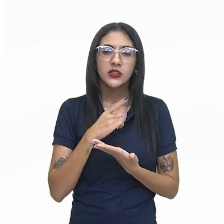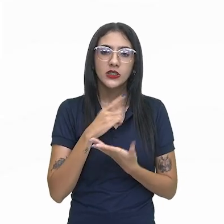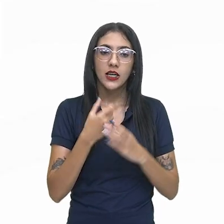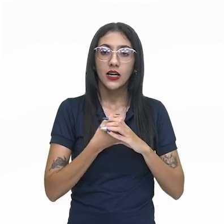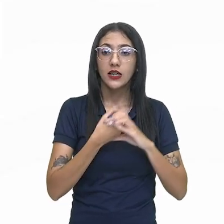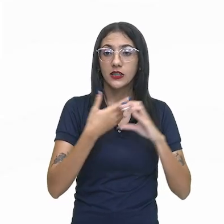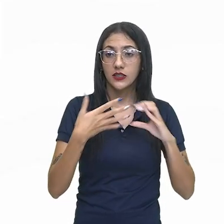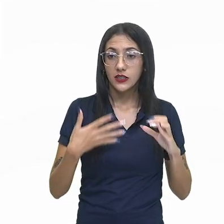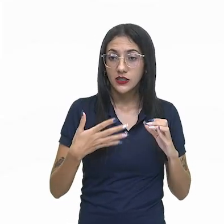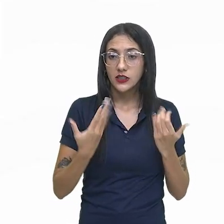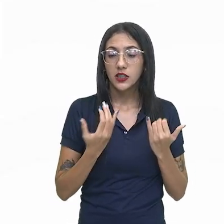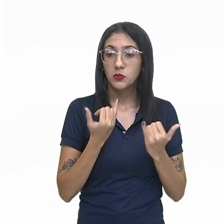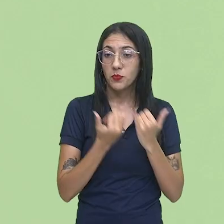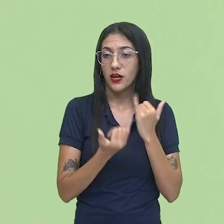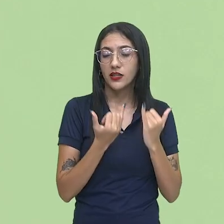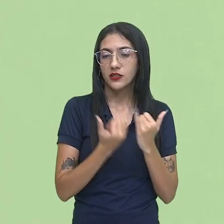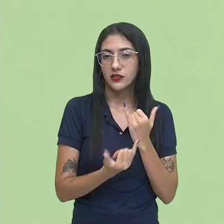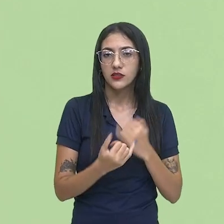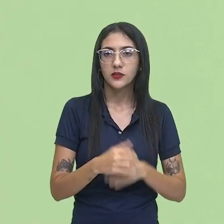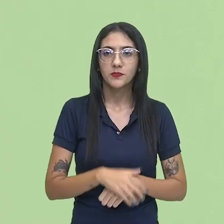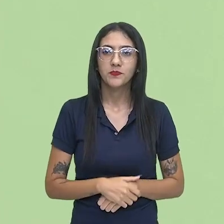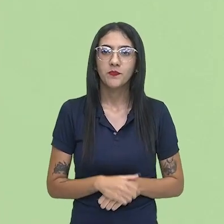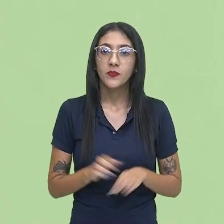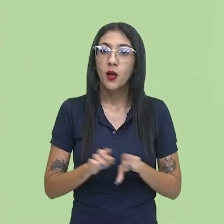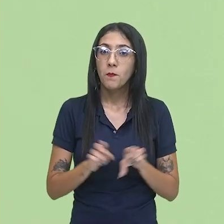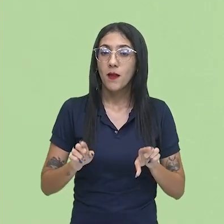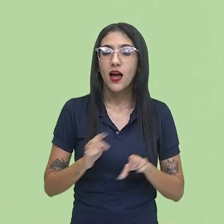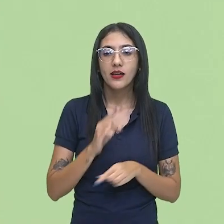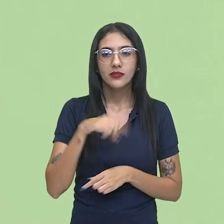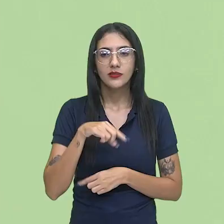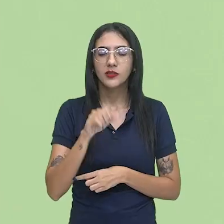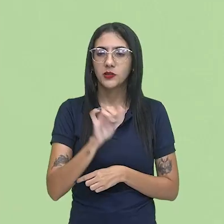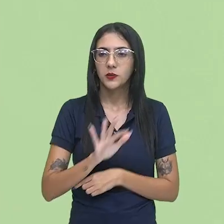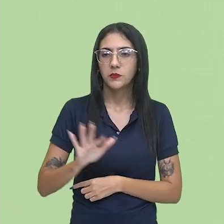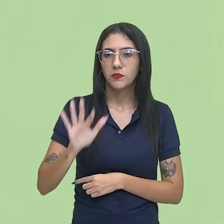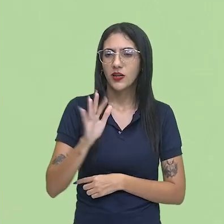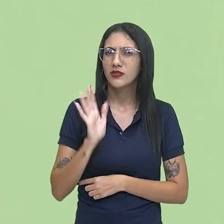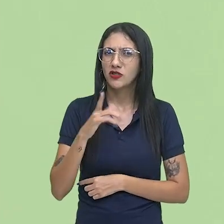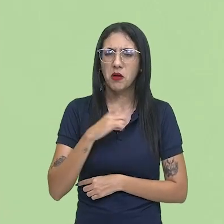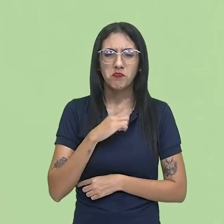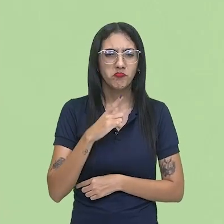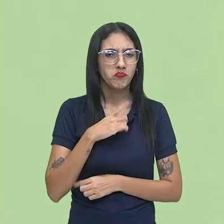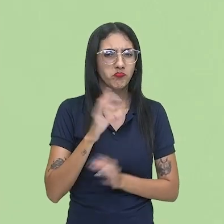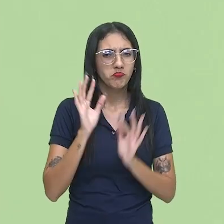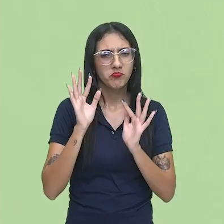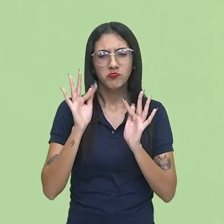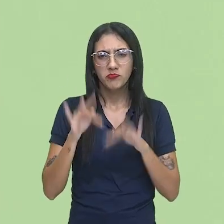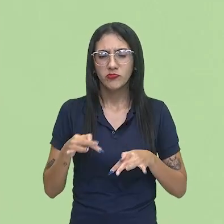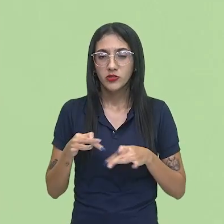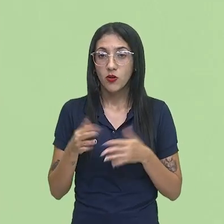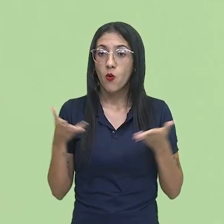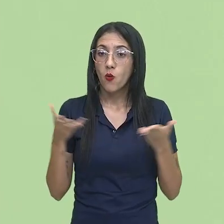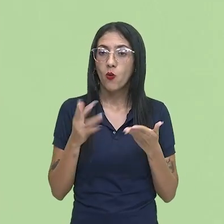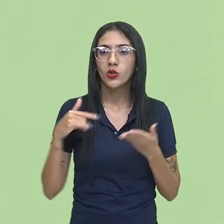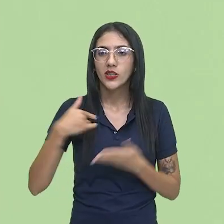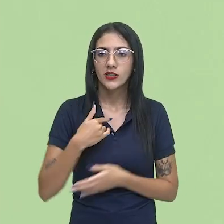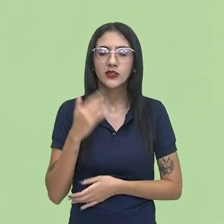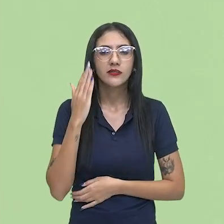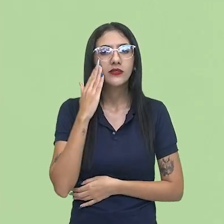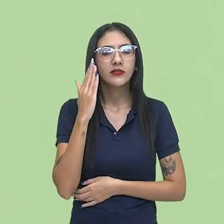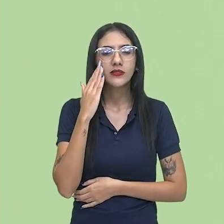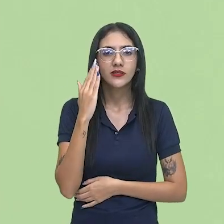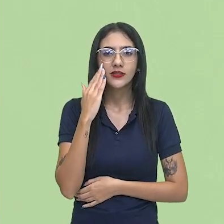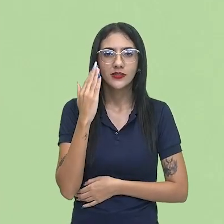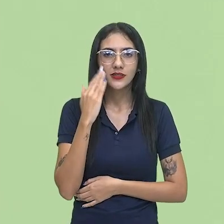outros sofisticados. Mas essa imagem aí ela já caiu por terra, e hoje a gente sabe que o ancestral